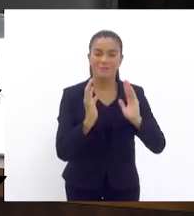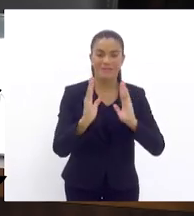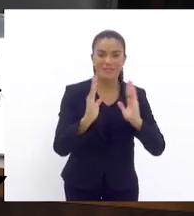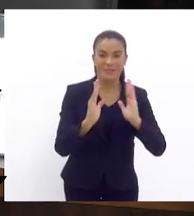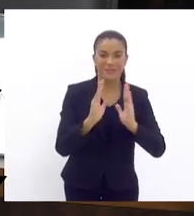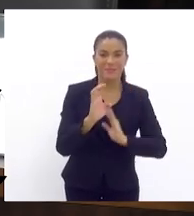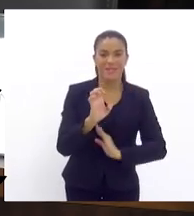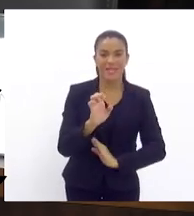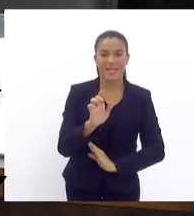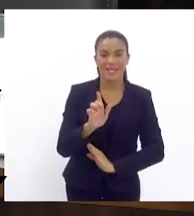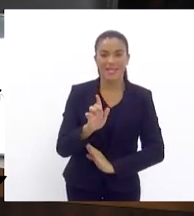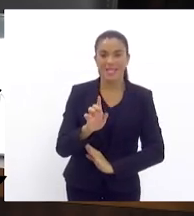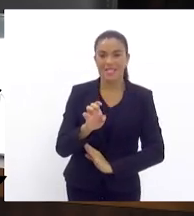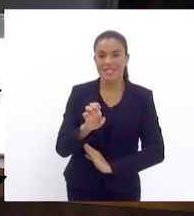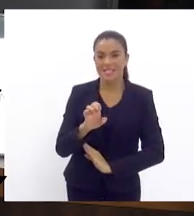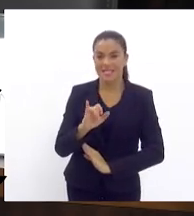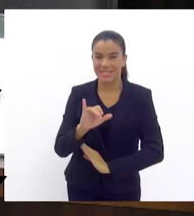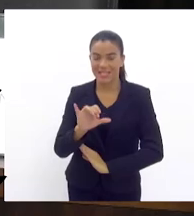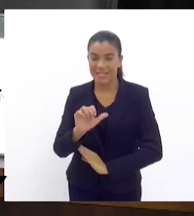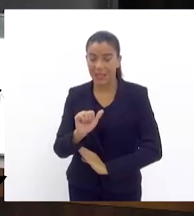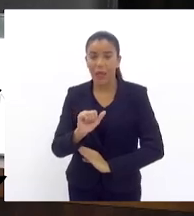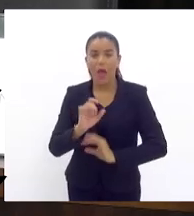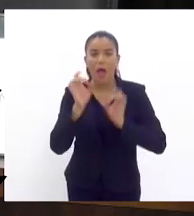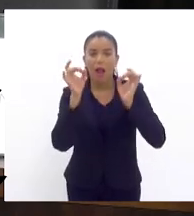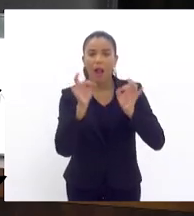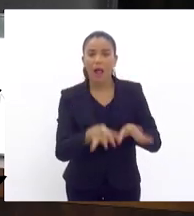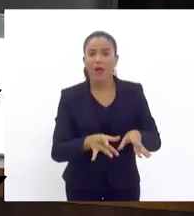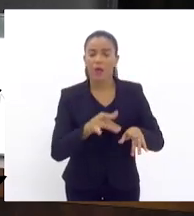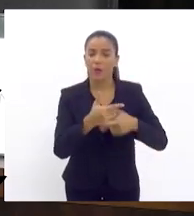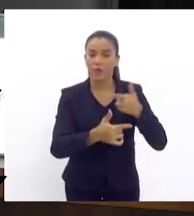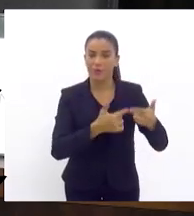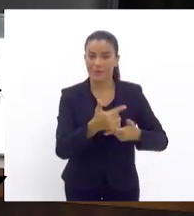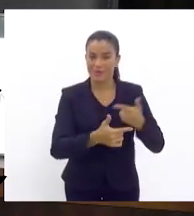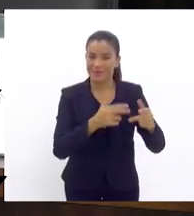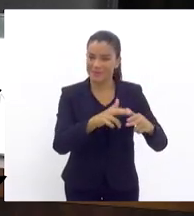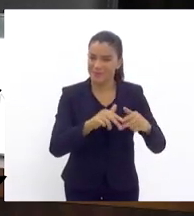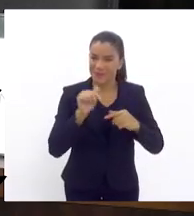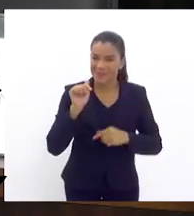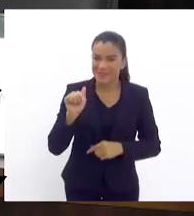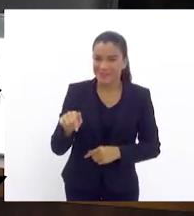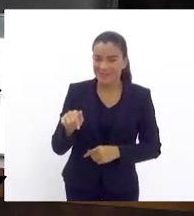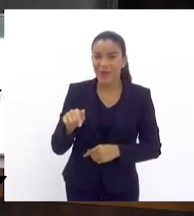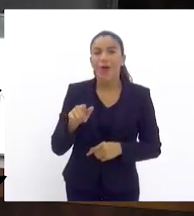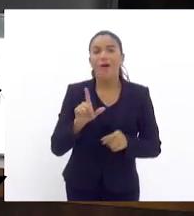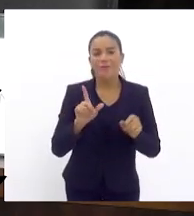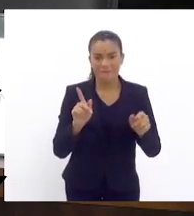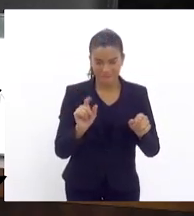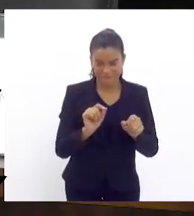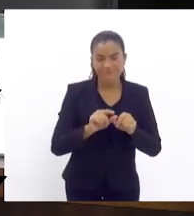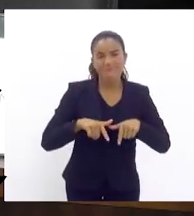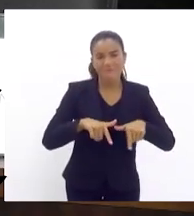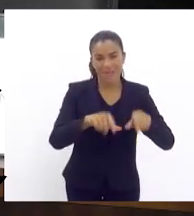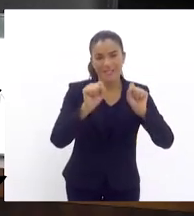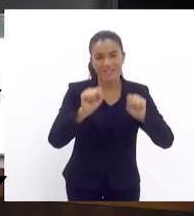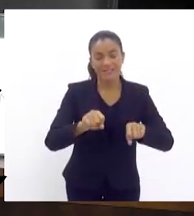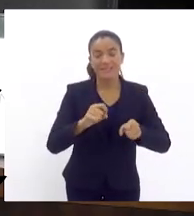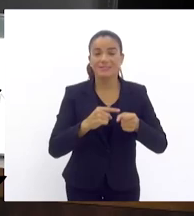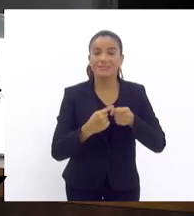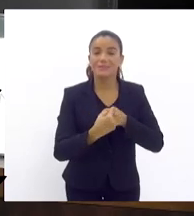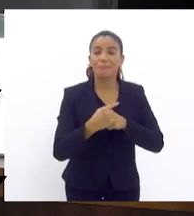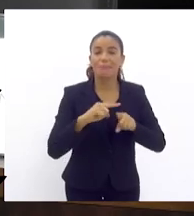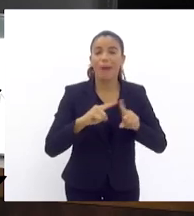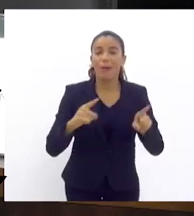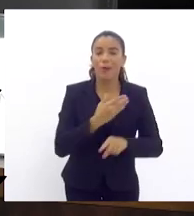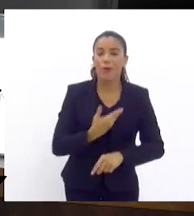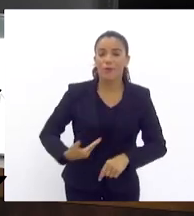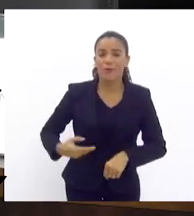EGEA, ela abandonou o serviço por conta disso. Porque, na verdade, foi feito no município, mas o governo do estado não reconheceu. Então,